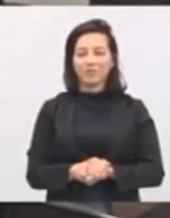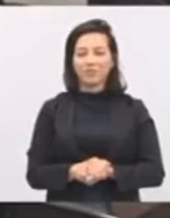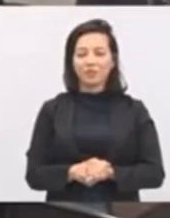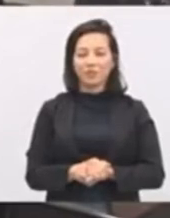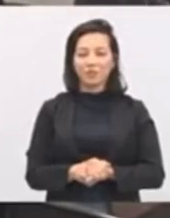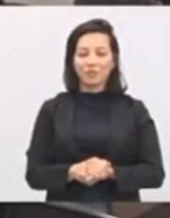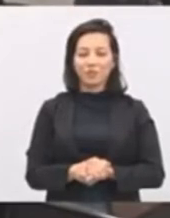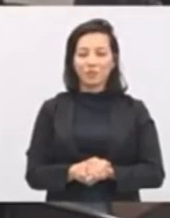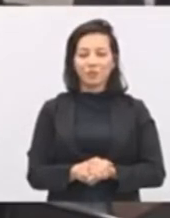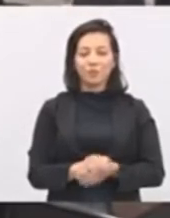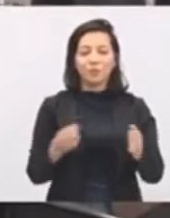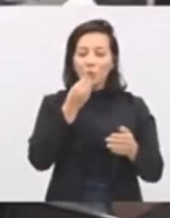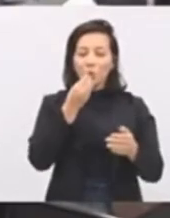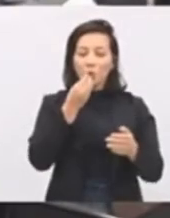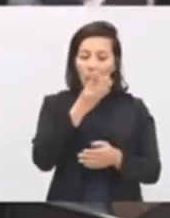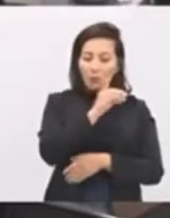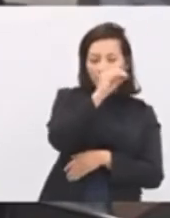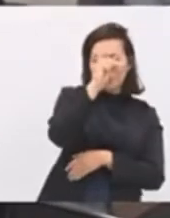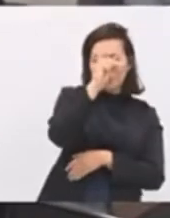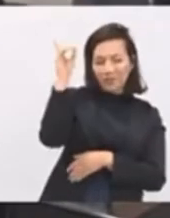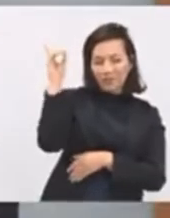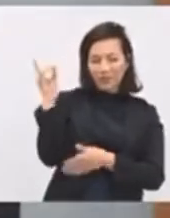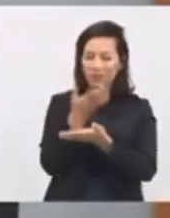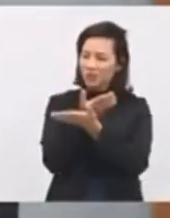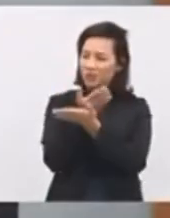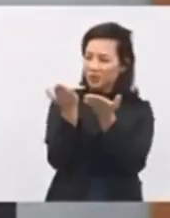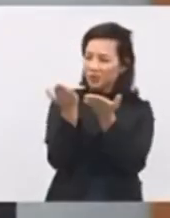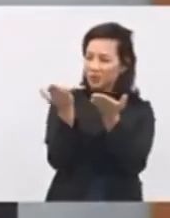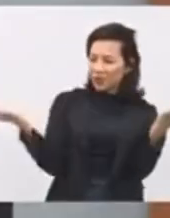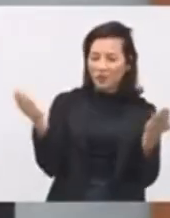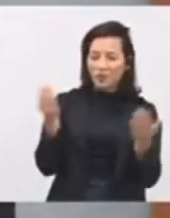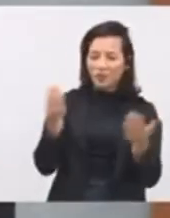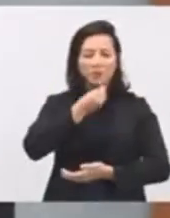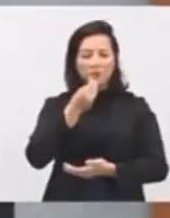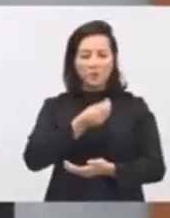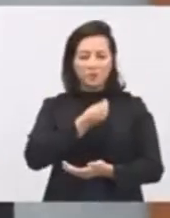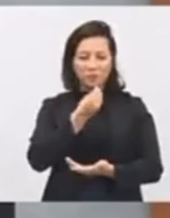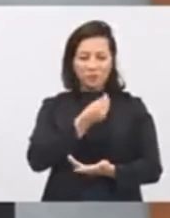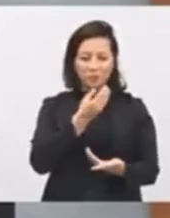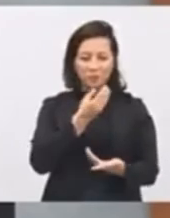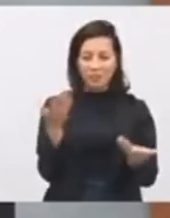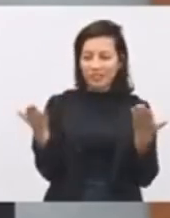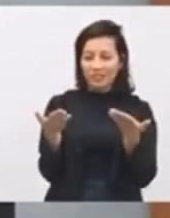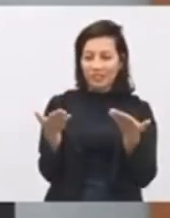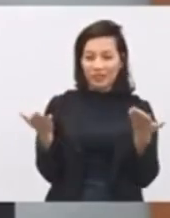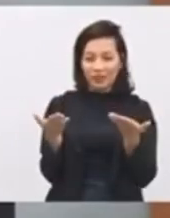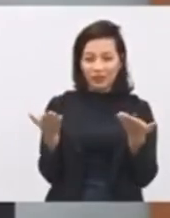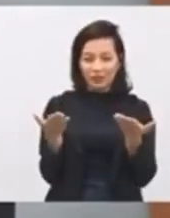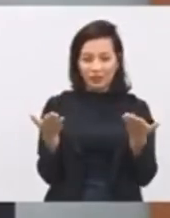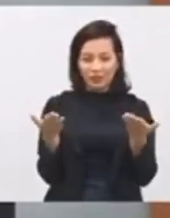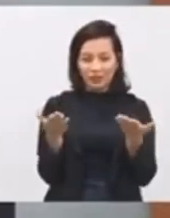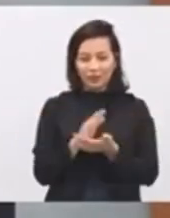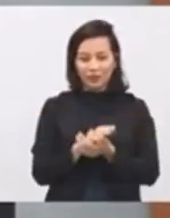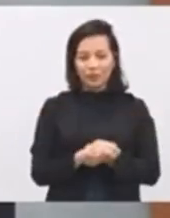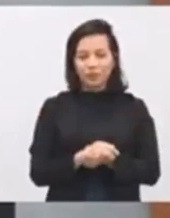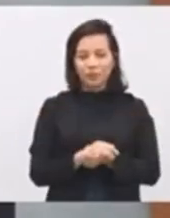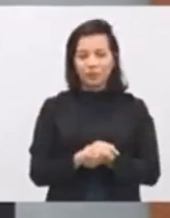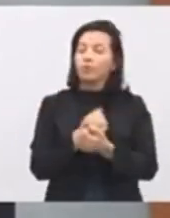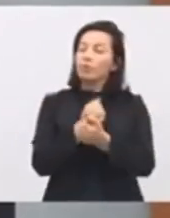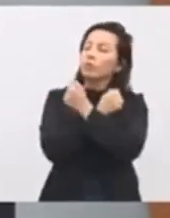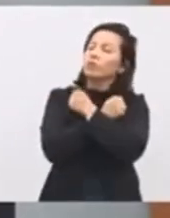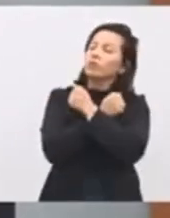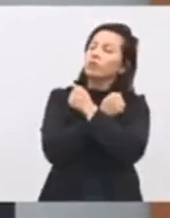Bom, primeiro, bom dia para todo mundo que está presente em plenário hoje. Um